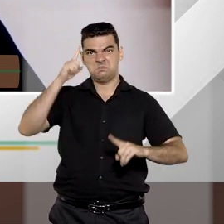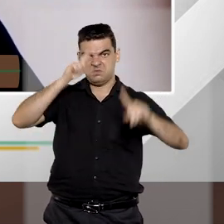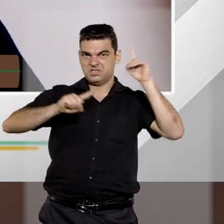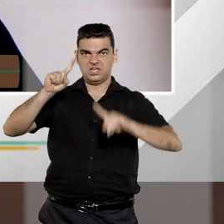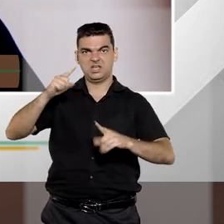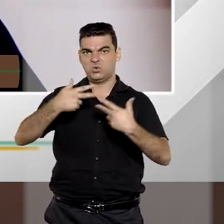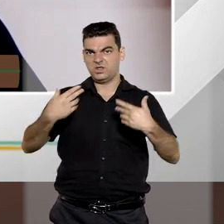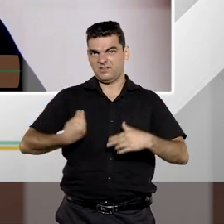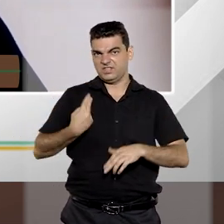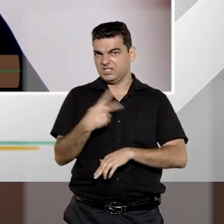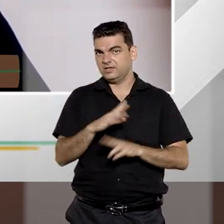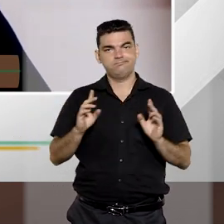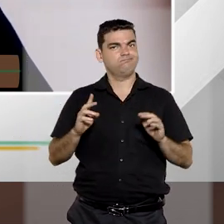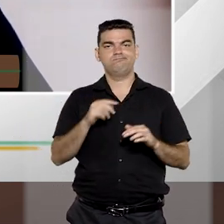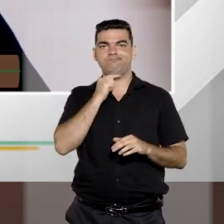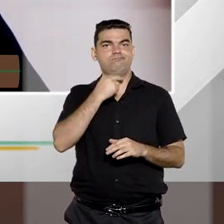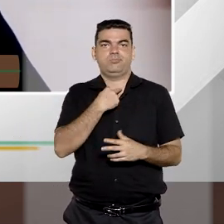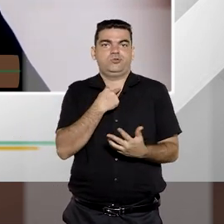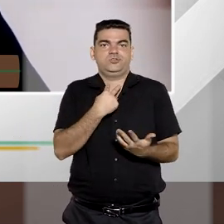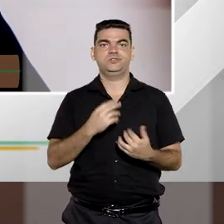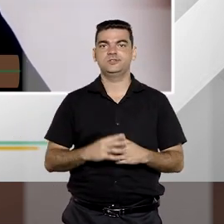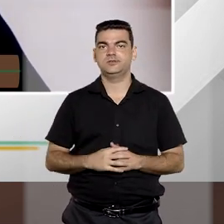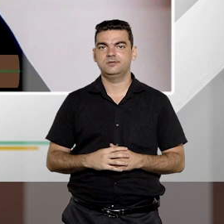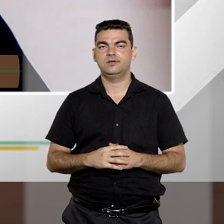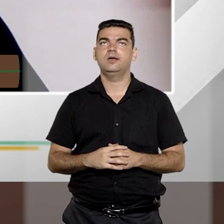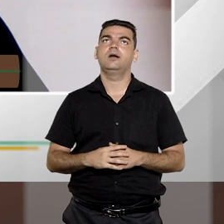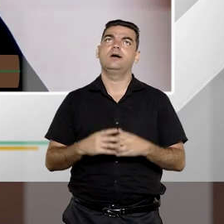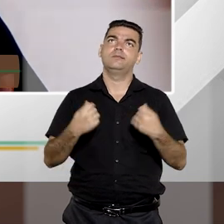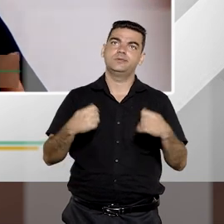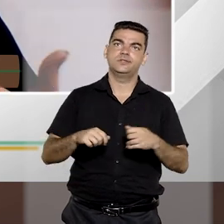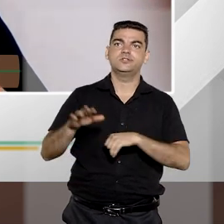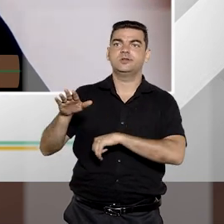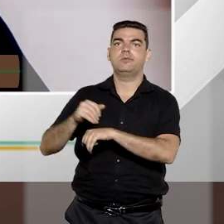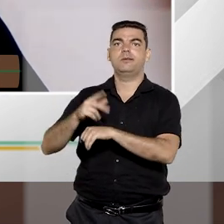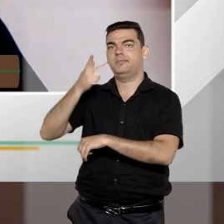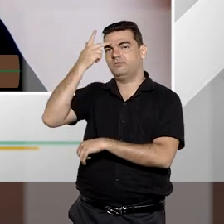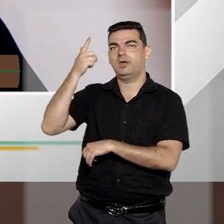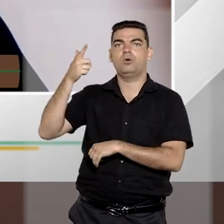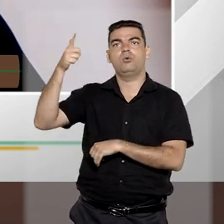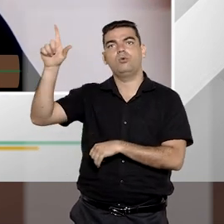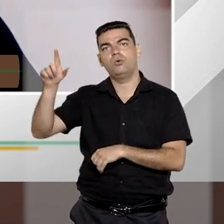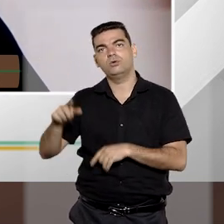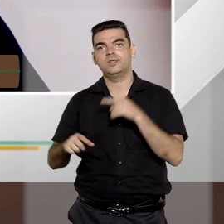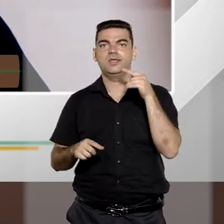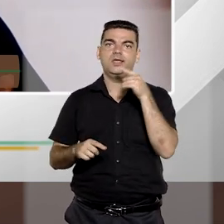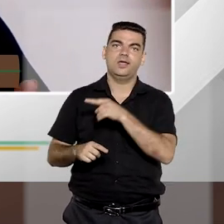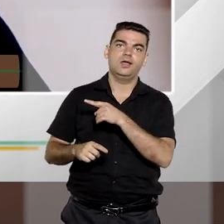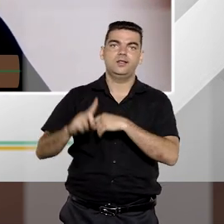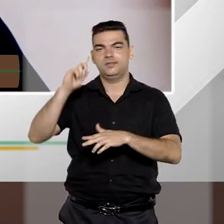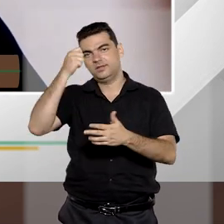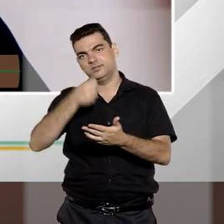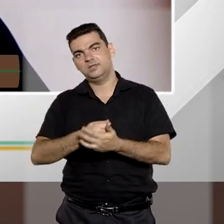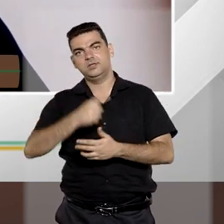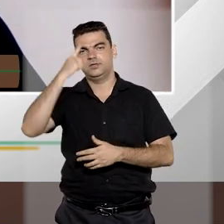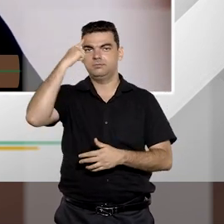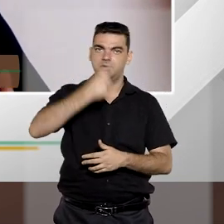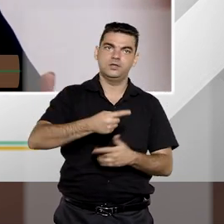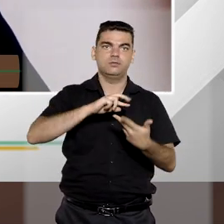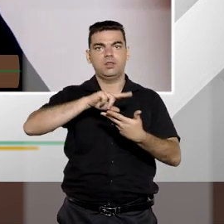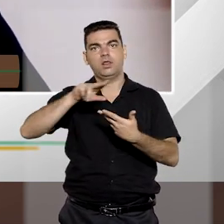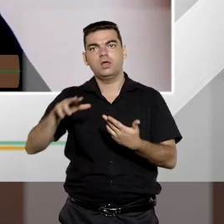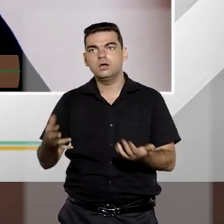comandar os atos da sua vida civil, sendo necessário nomear um curador que exerceria a curatela dessa